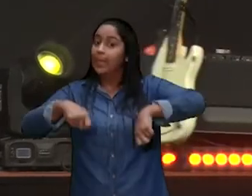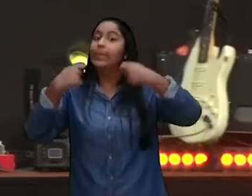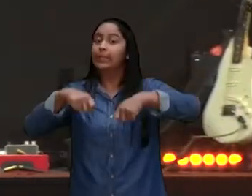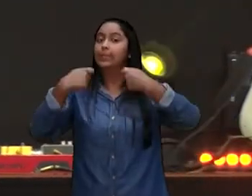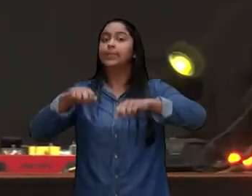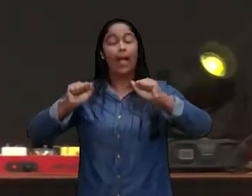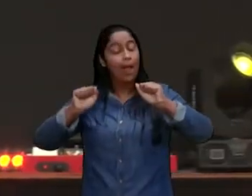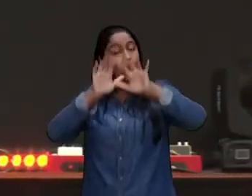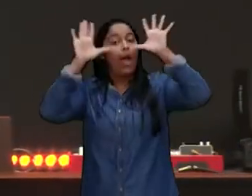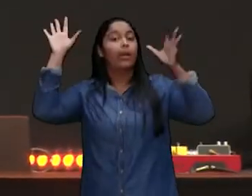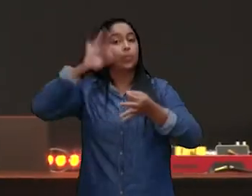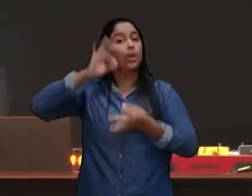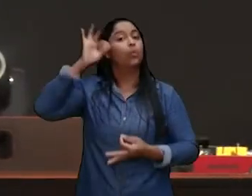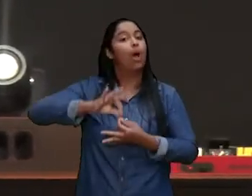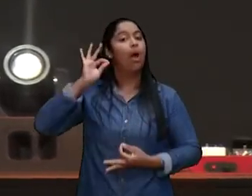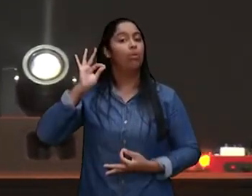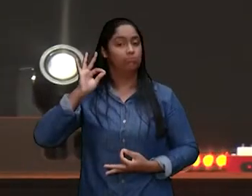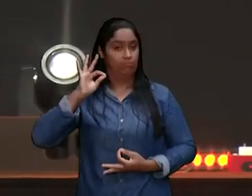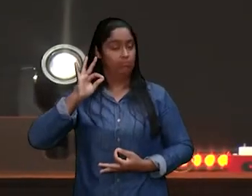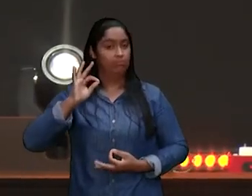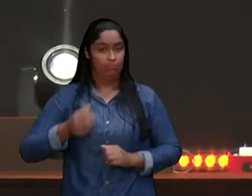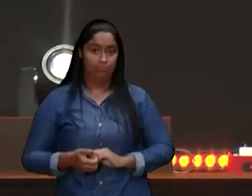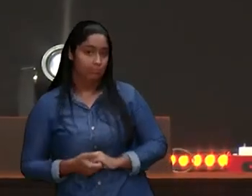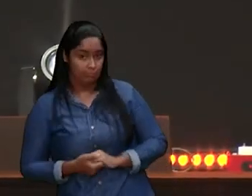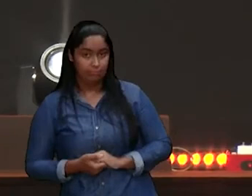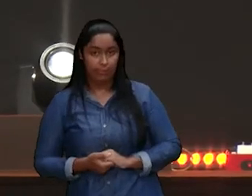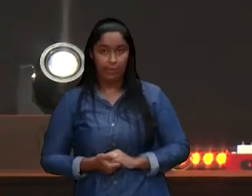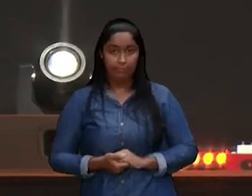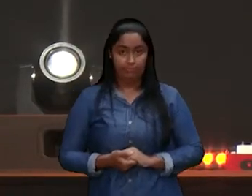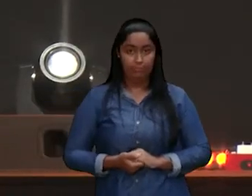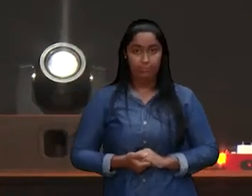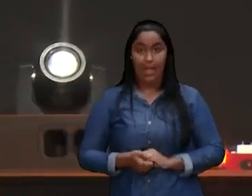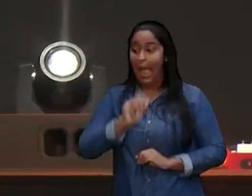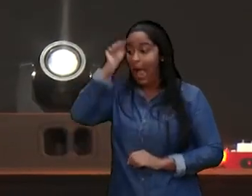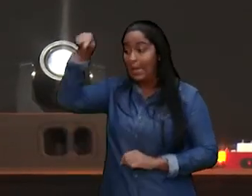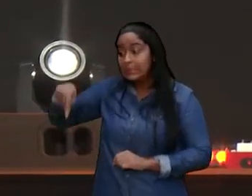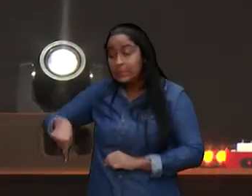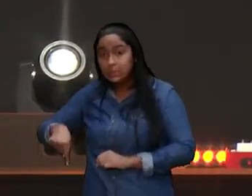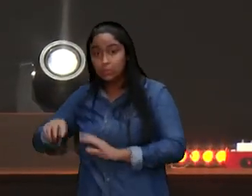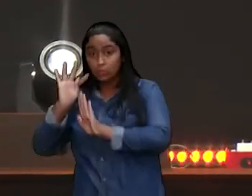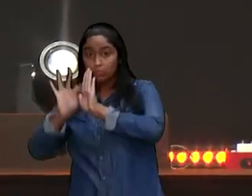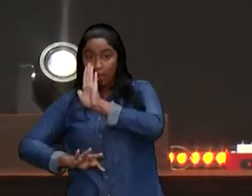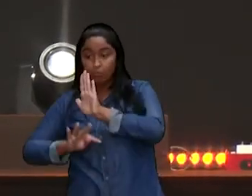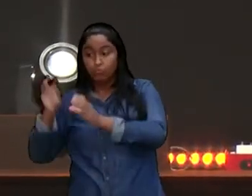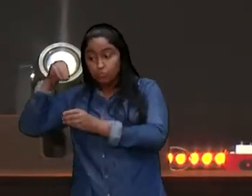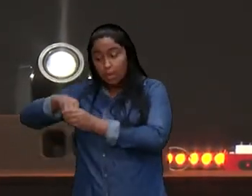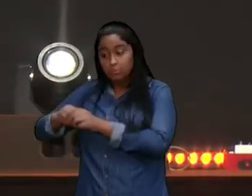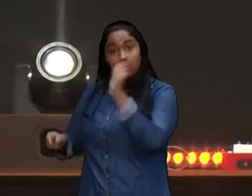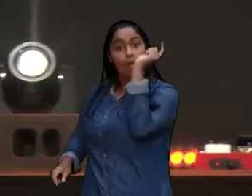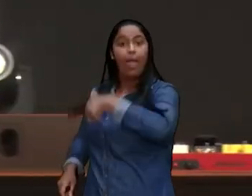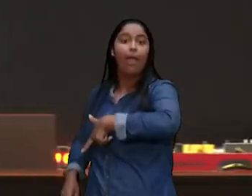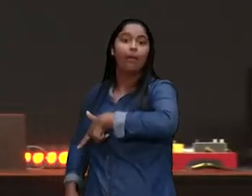fala um monte de coisa e às vezes não é isso mas aqui é aqui é uma